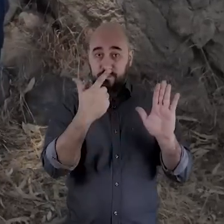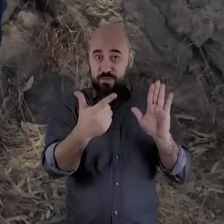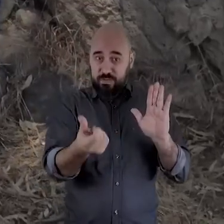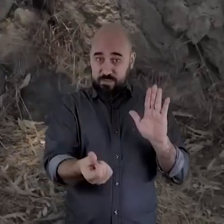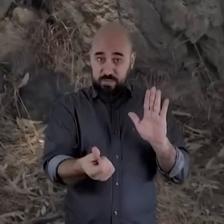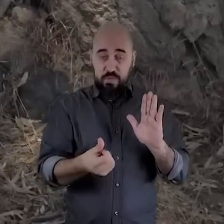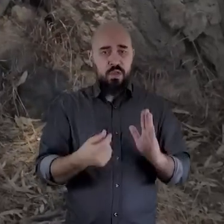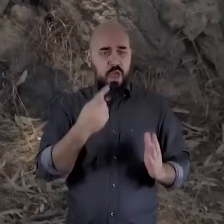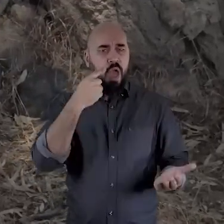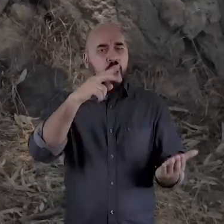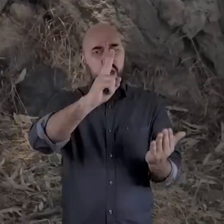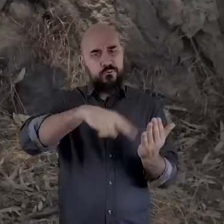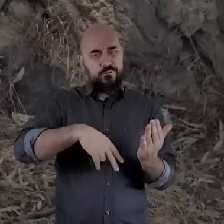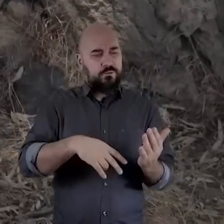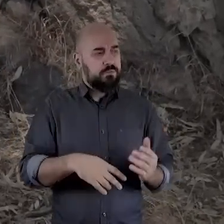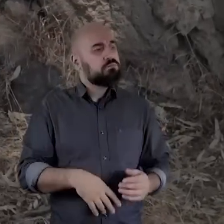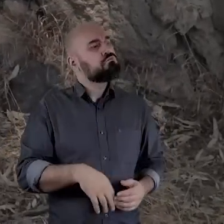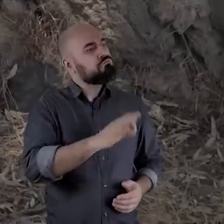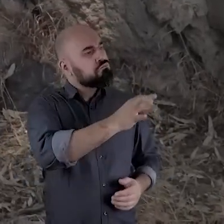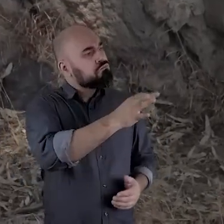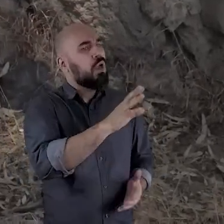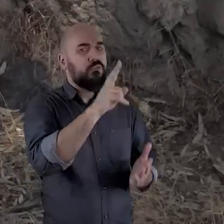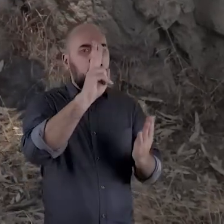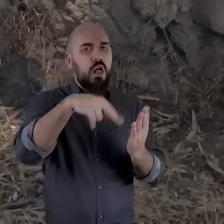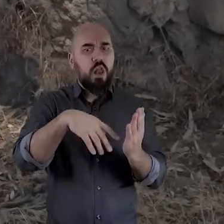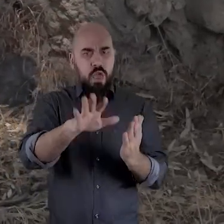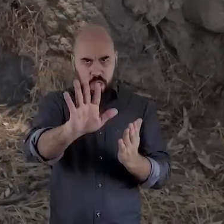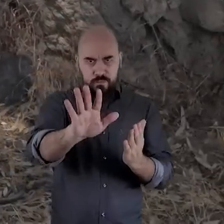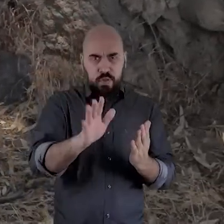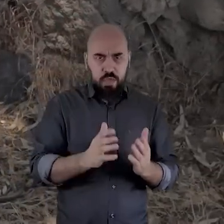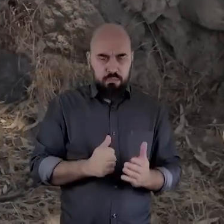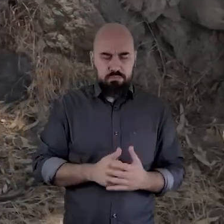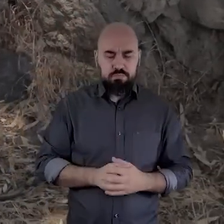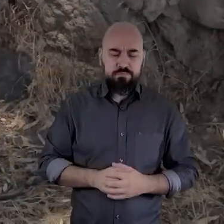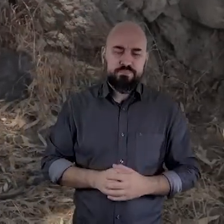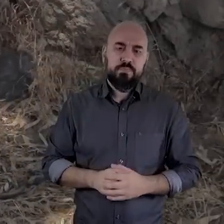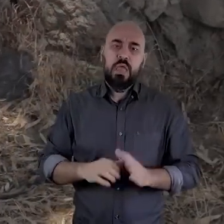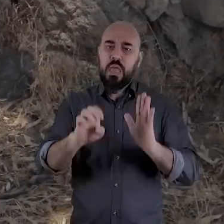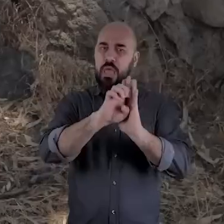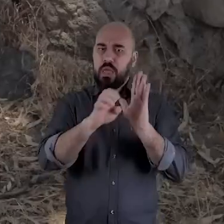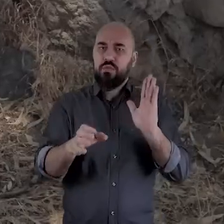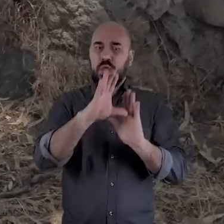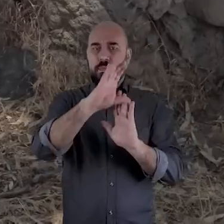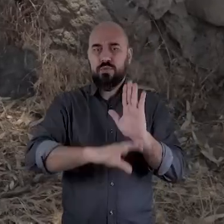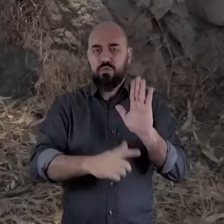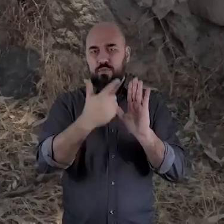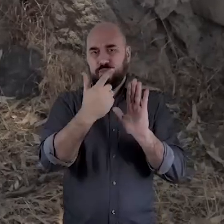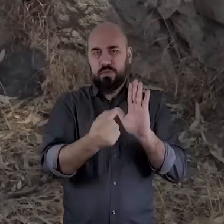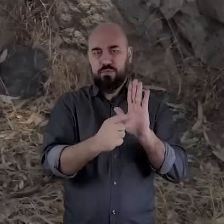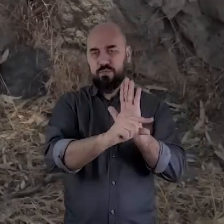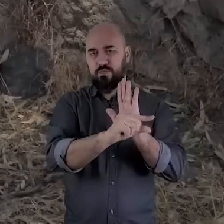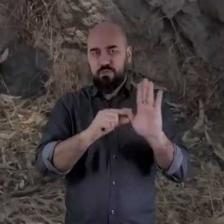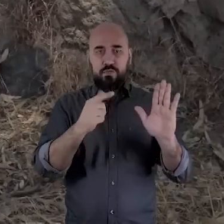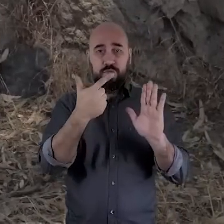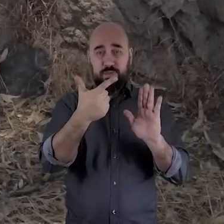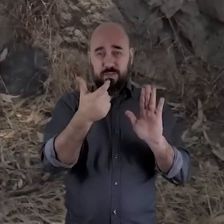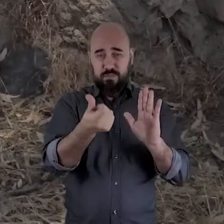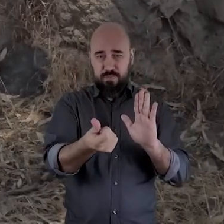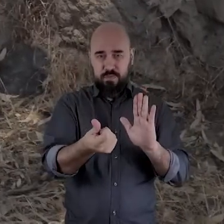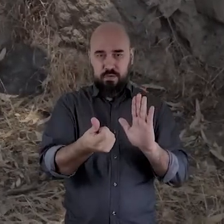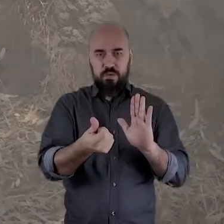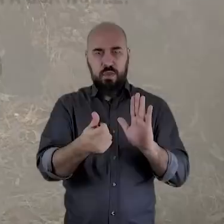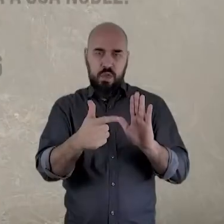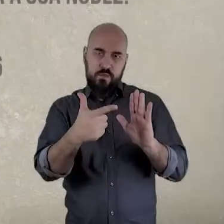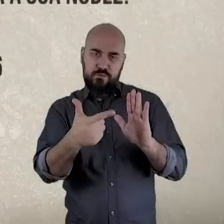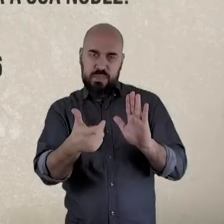Deixe-me ler na Bíblia essa passagem que ele mencionou. Êxodo, capítulo 20, versículo 26. Eu vou ler o 25